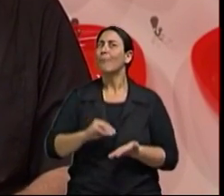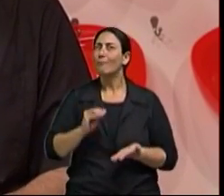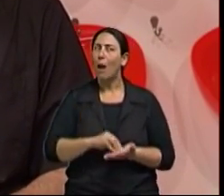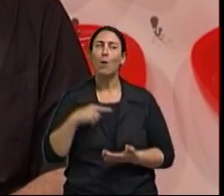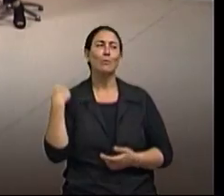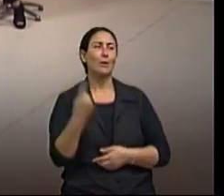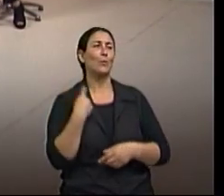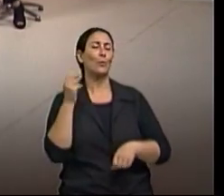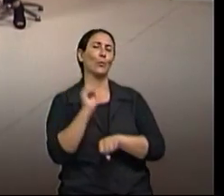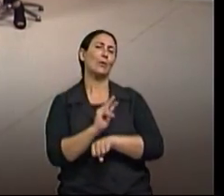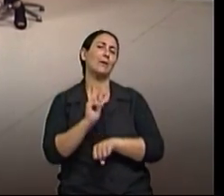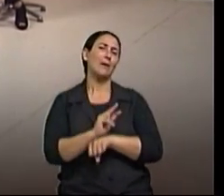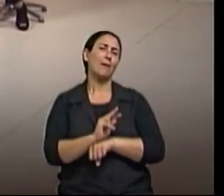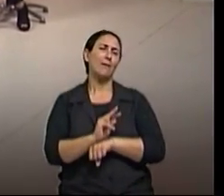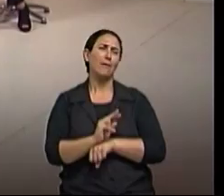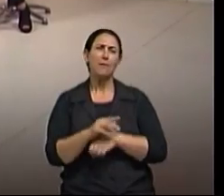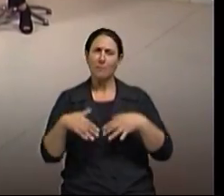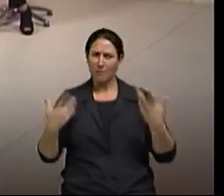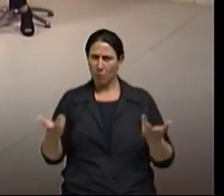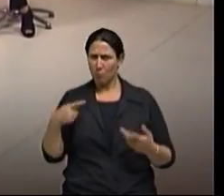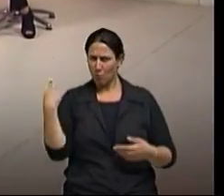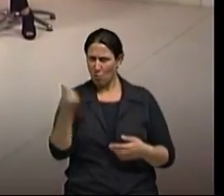Ao contrário, a gente está poluindo mais?